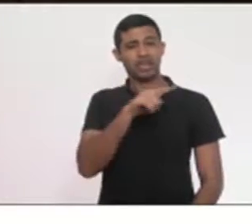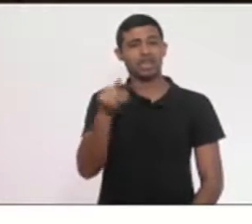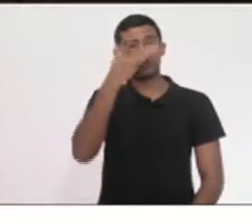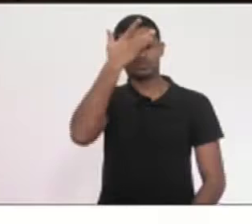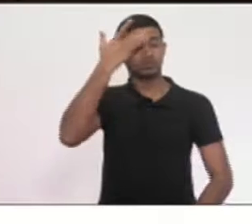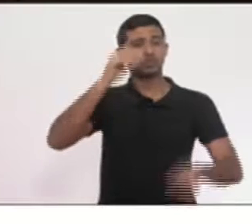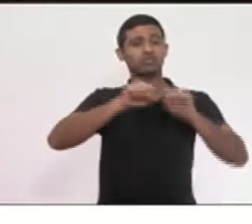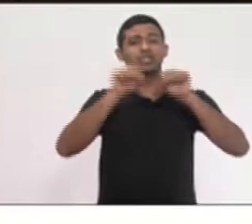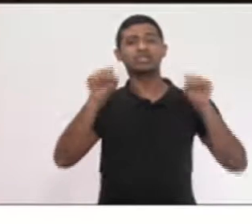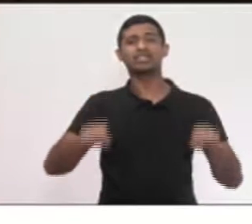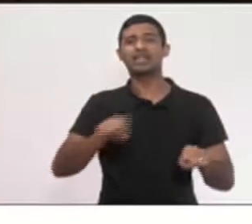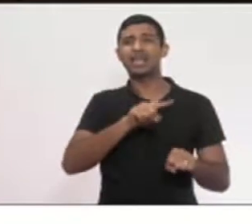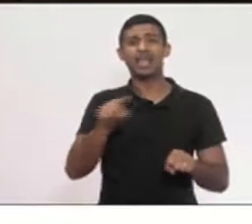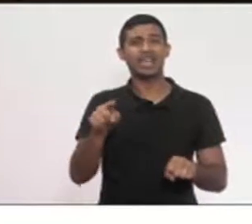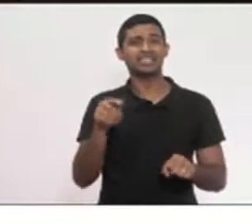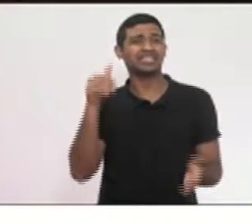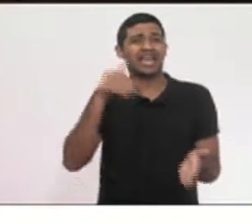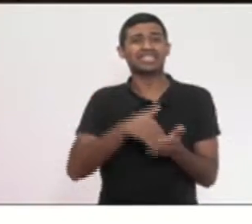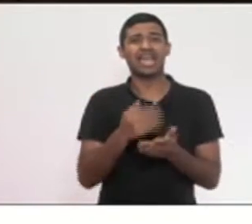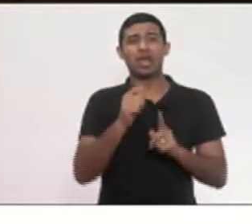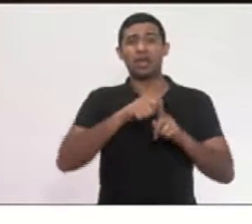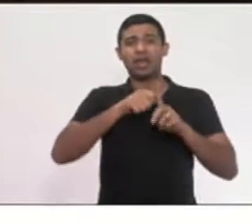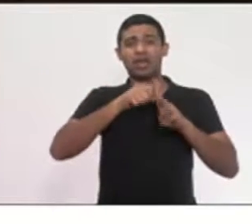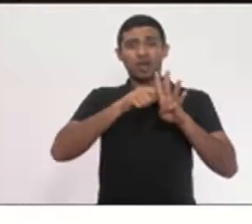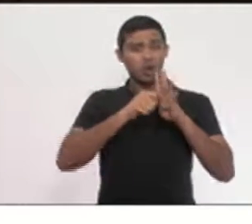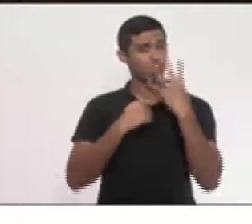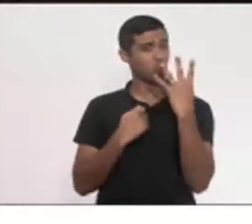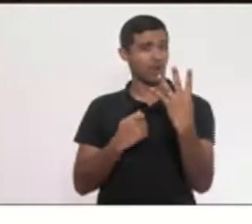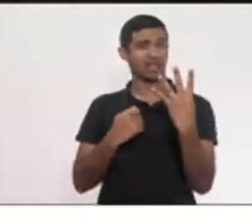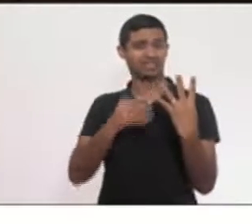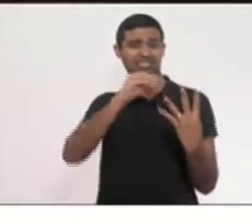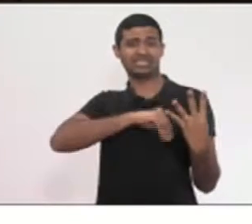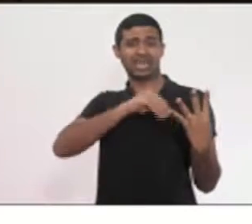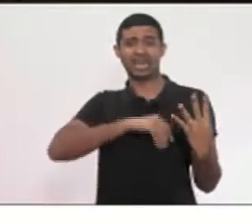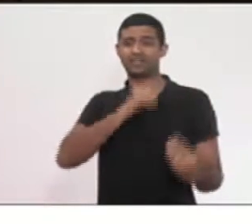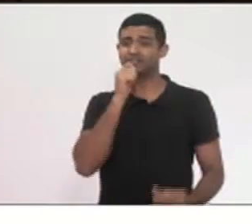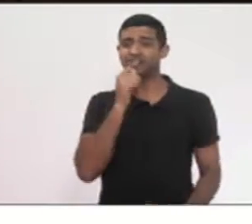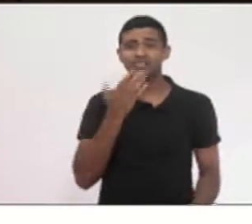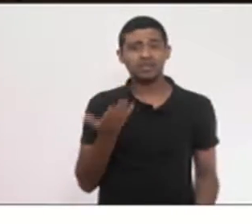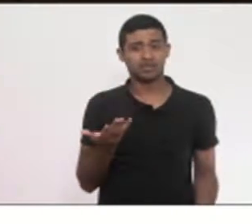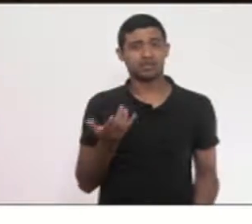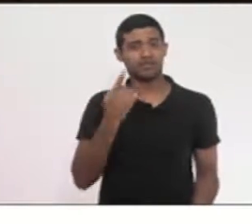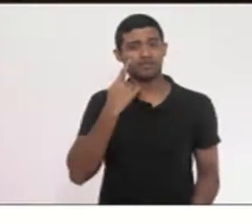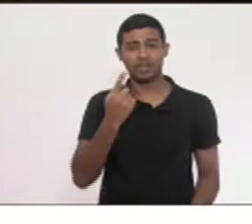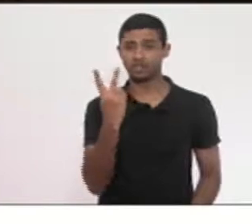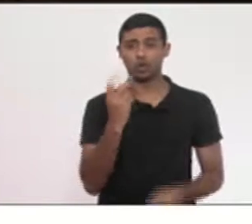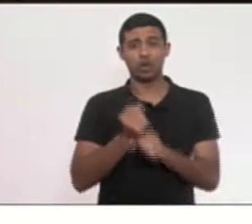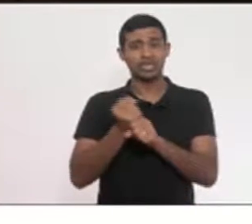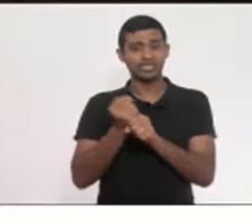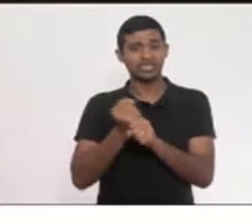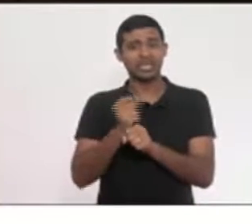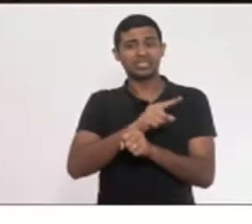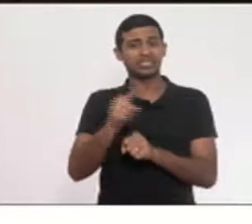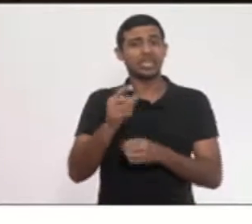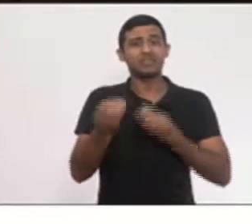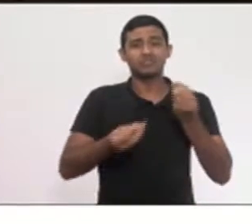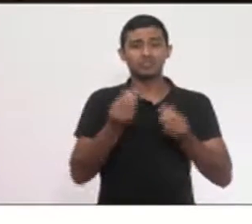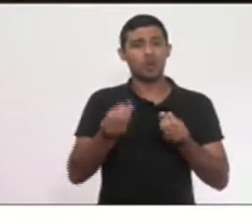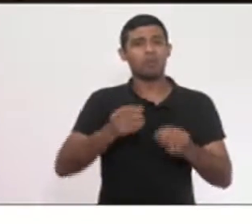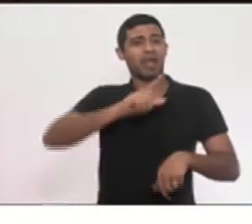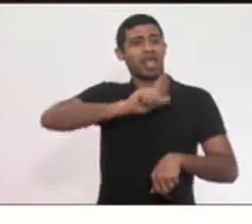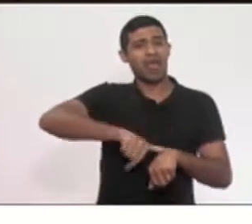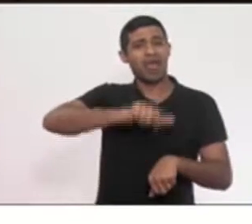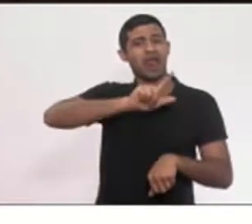ficar 4 meses sem receber salários e ficaram durante 2 anos convivendo com